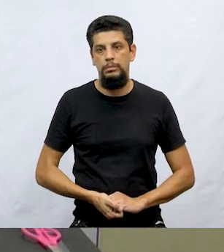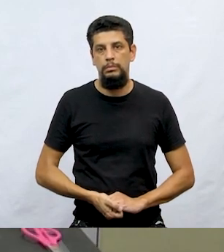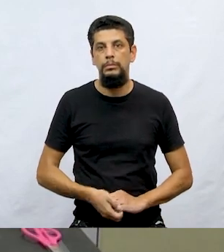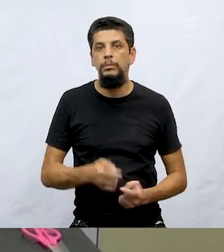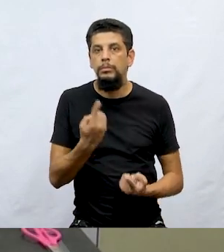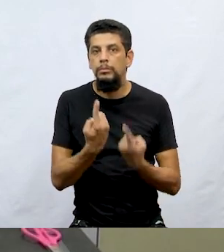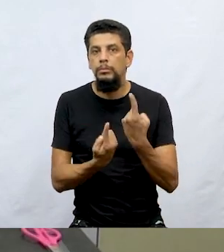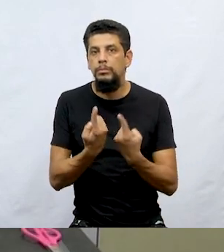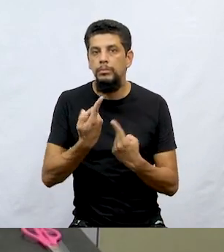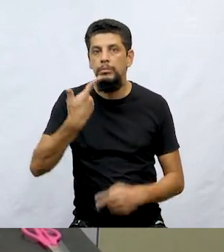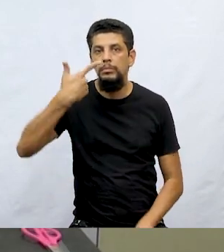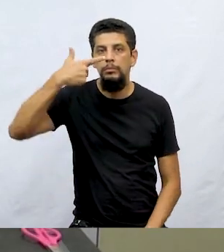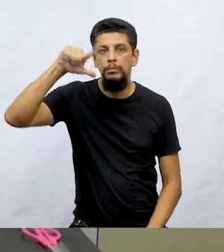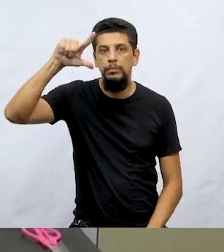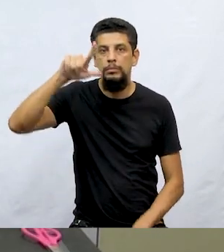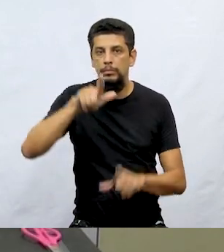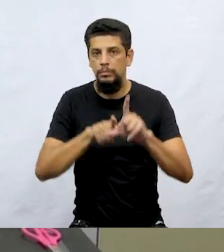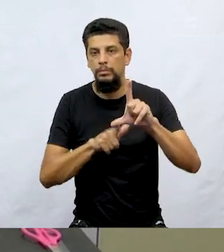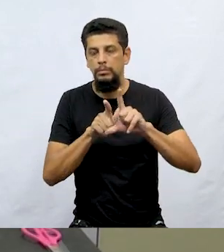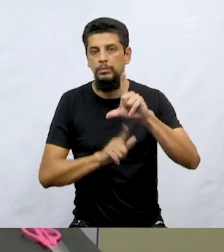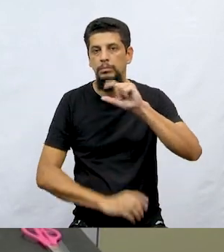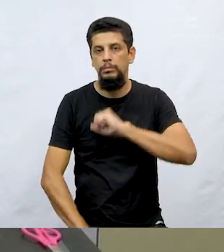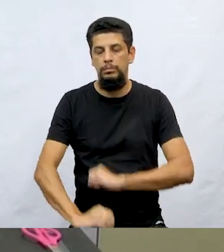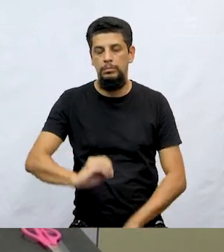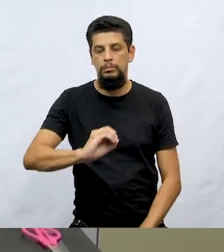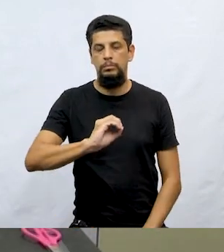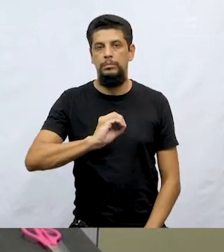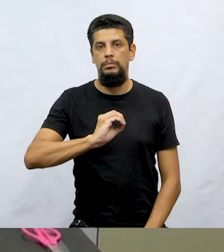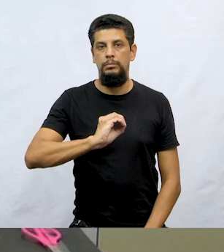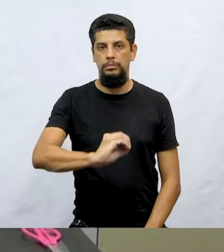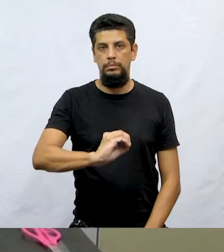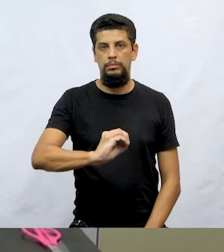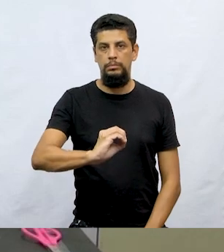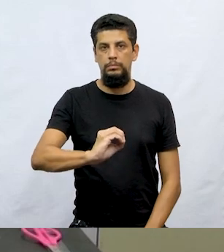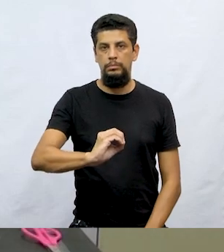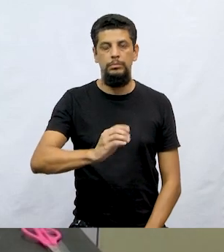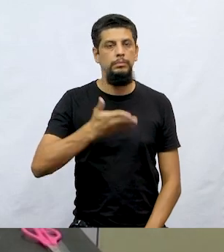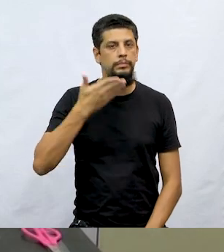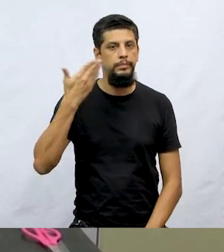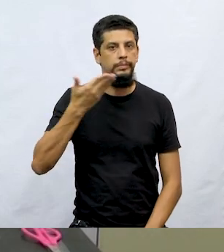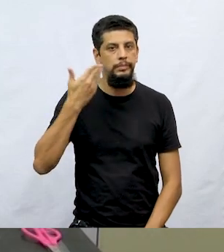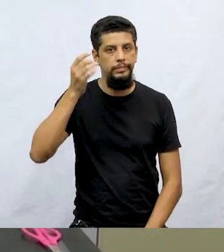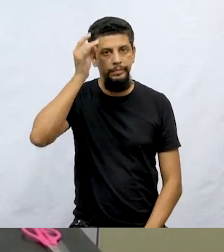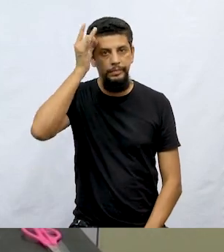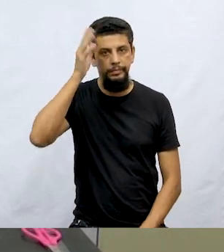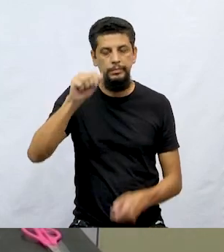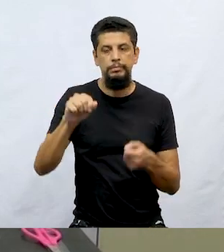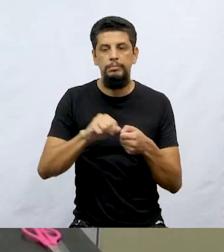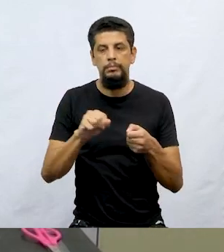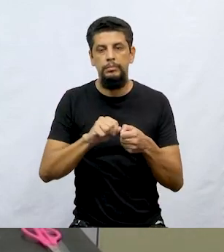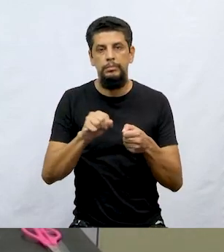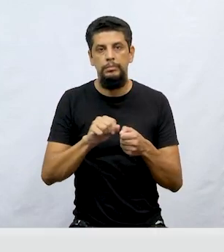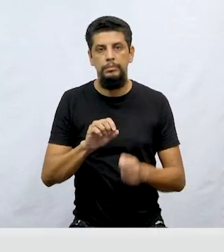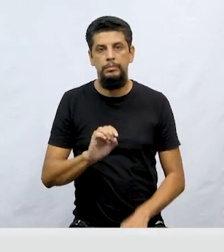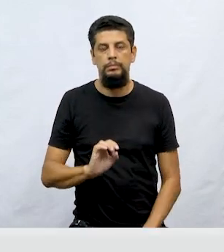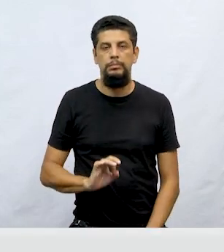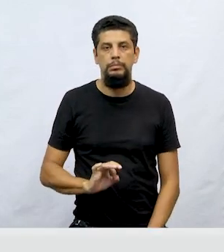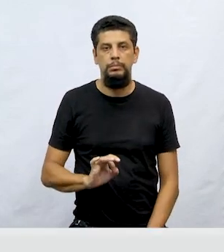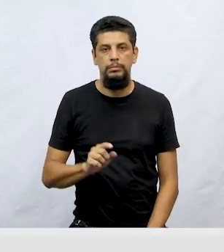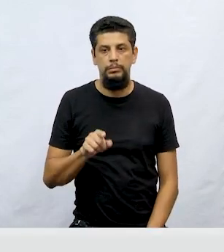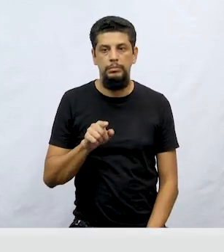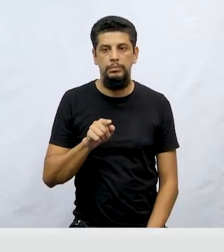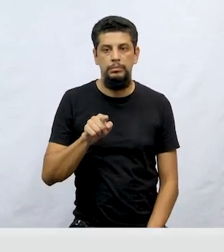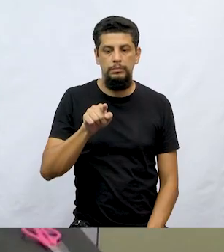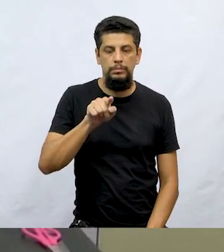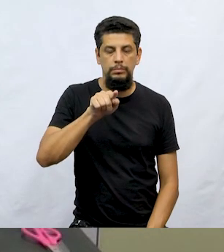Próxima letra qual é? Letra O. O. O é bem fácil também de fazer. É só uma bolinha,